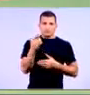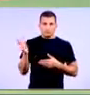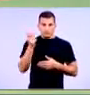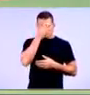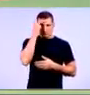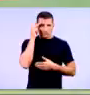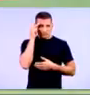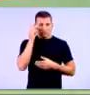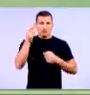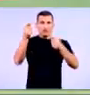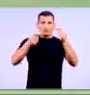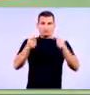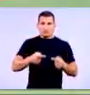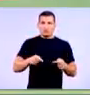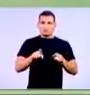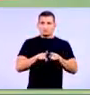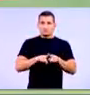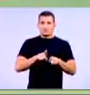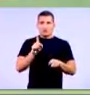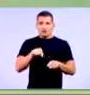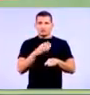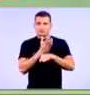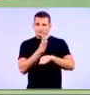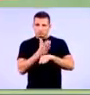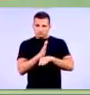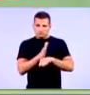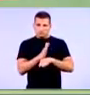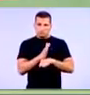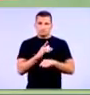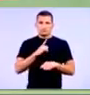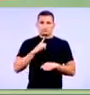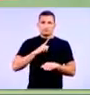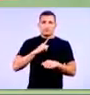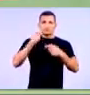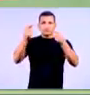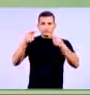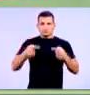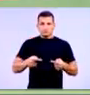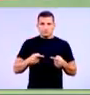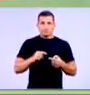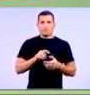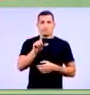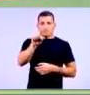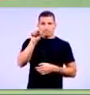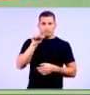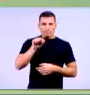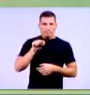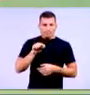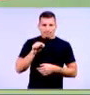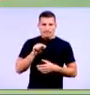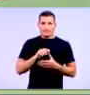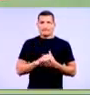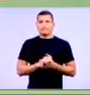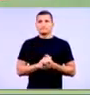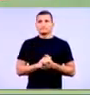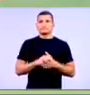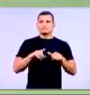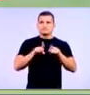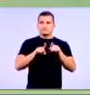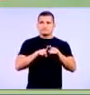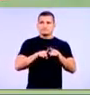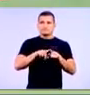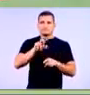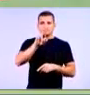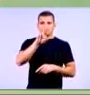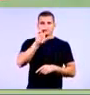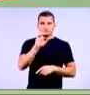questionário é uma atividade avaliativa com questões de múltipla escolha. Além disso, os recursos são